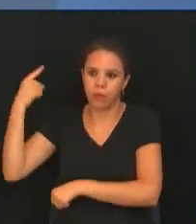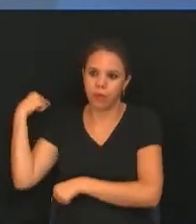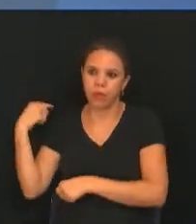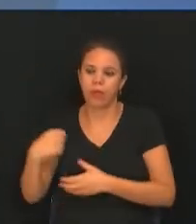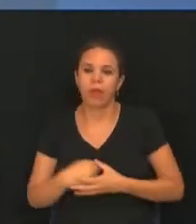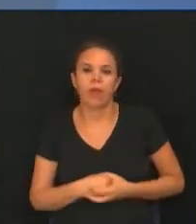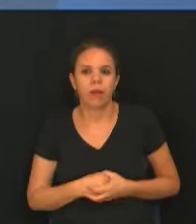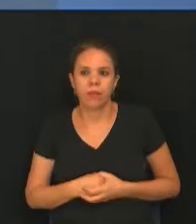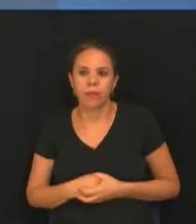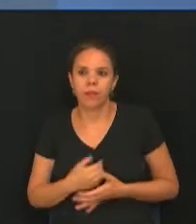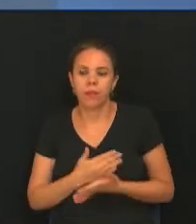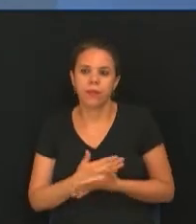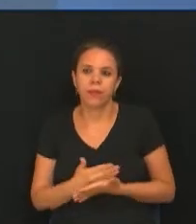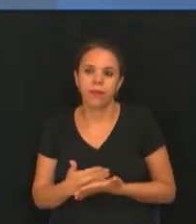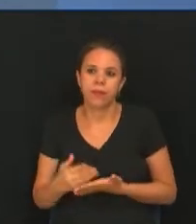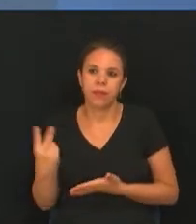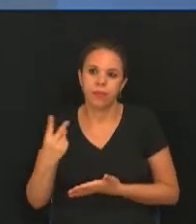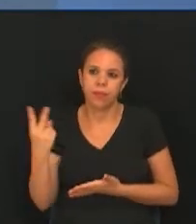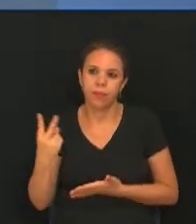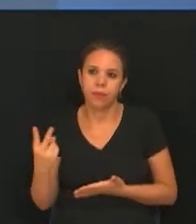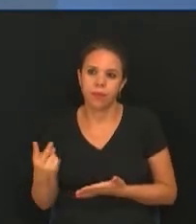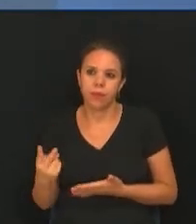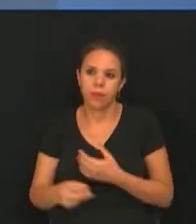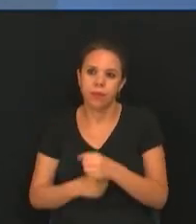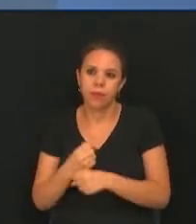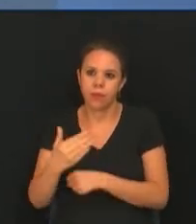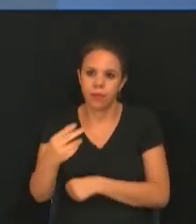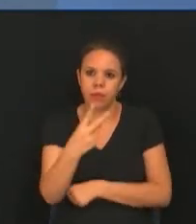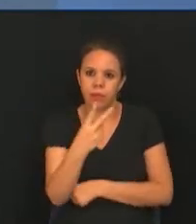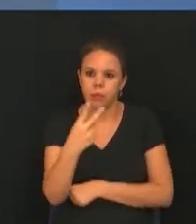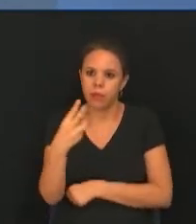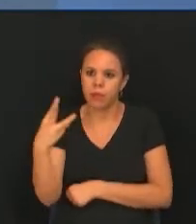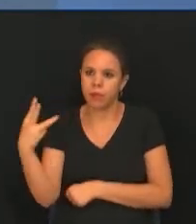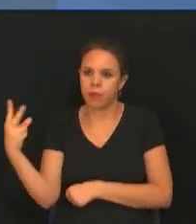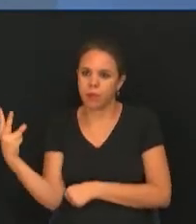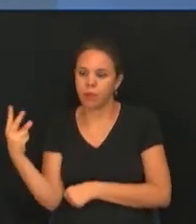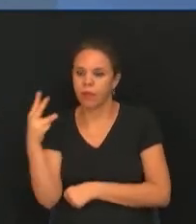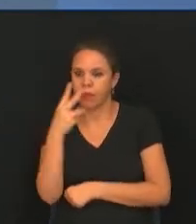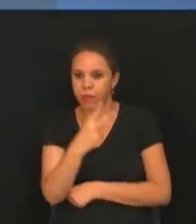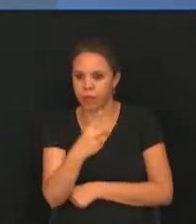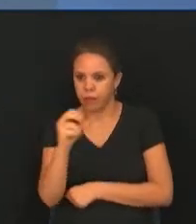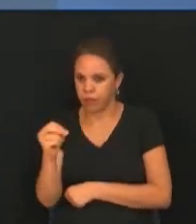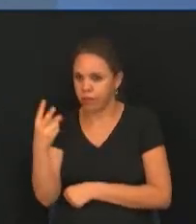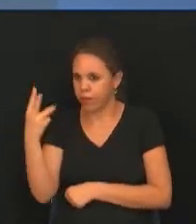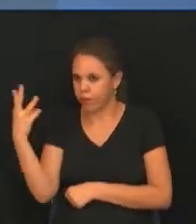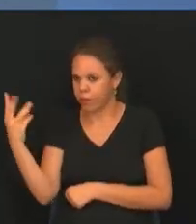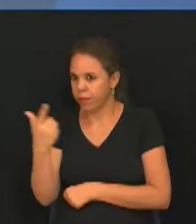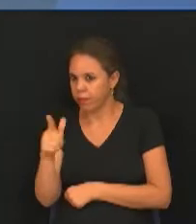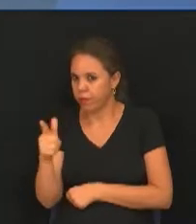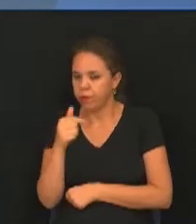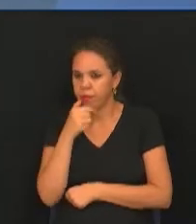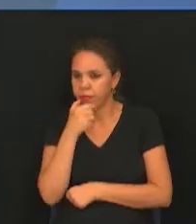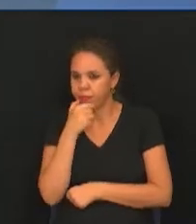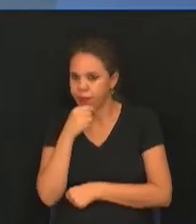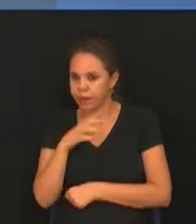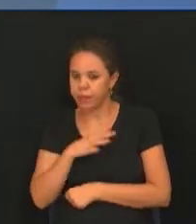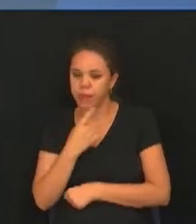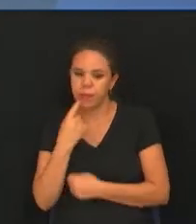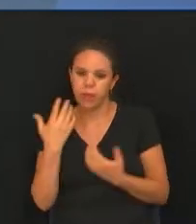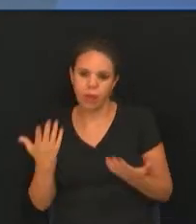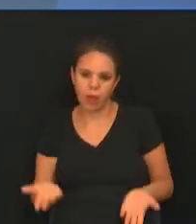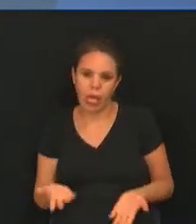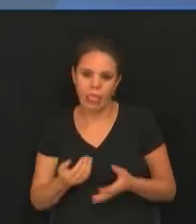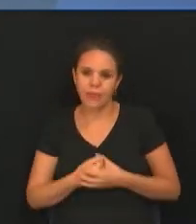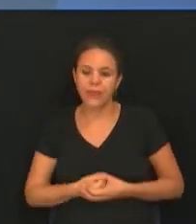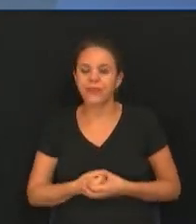que vão começar a valer a partir do ano que vem, 2023, que não existia, nunca existiu na cidade de Campinas,